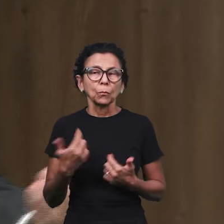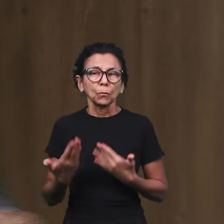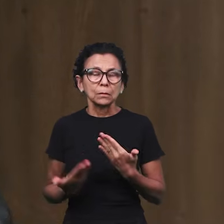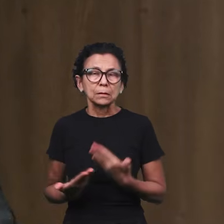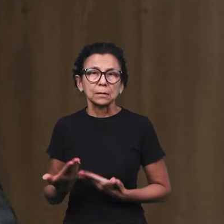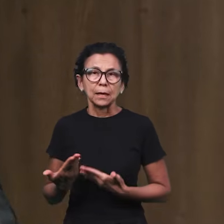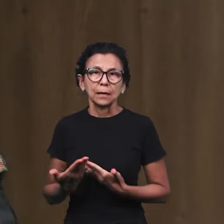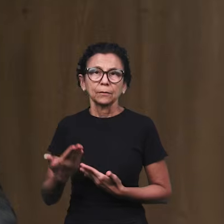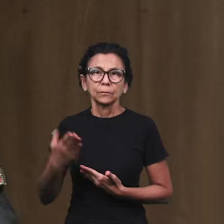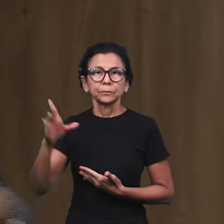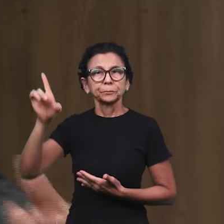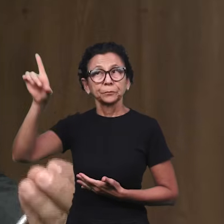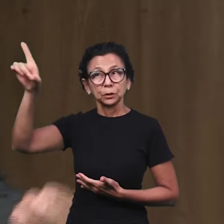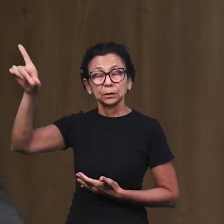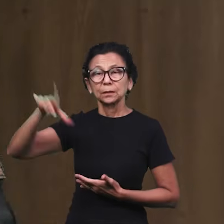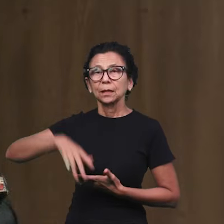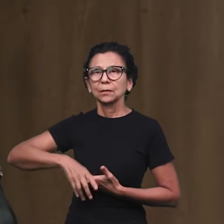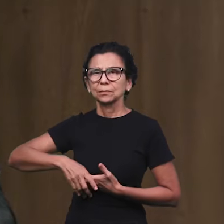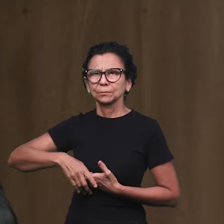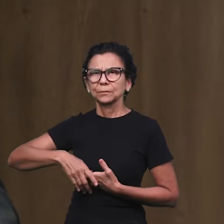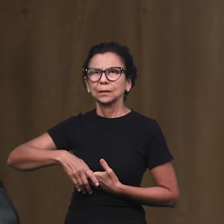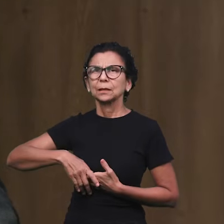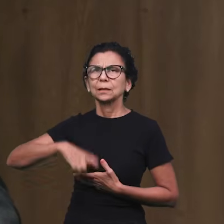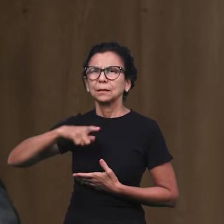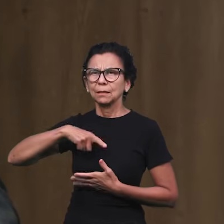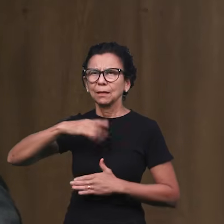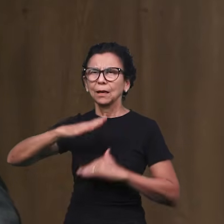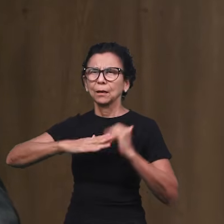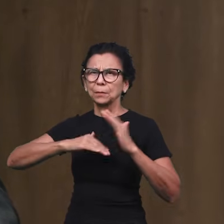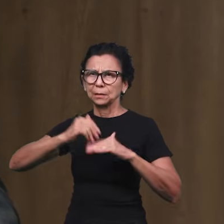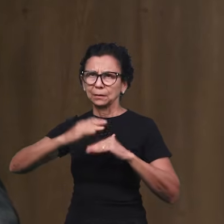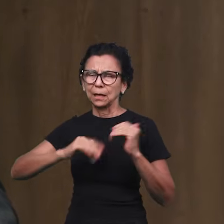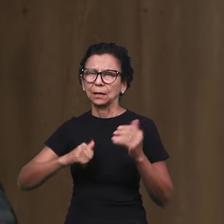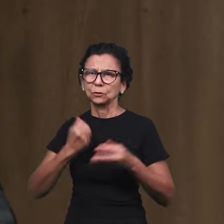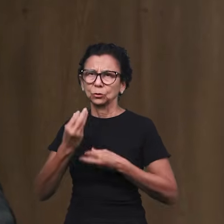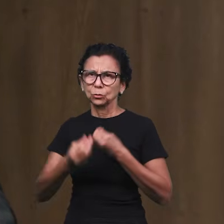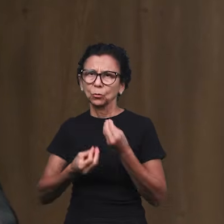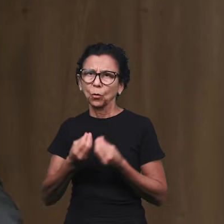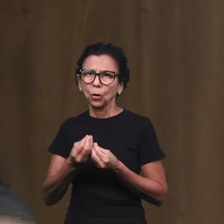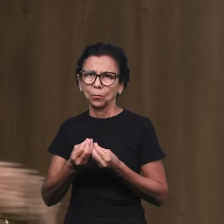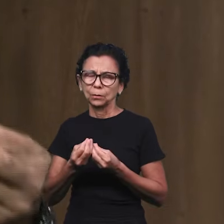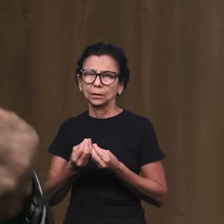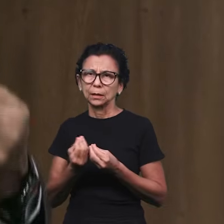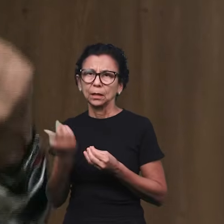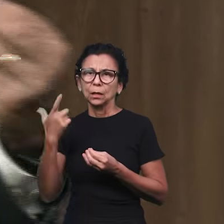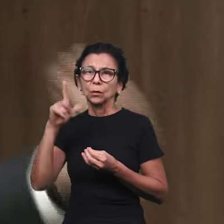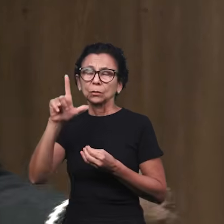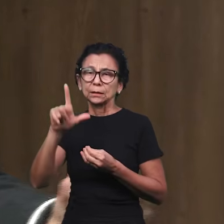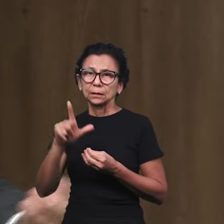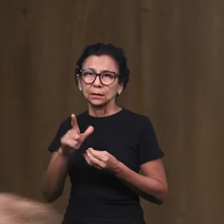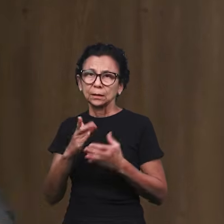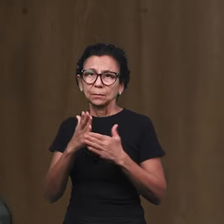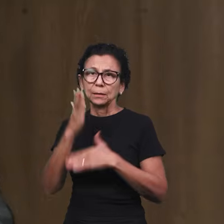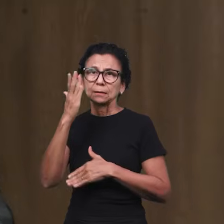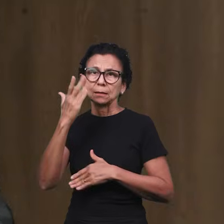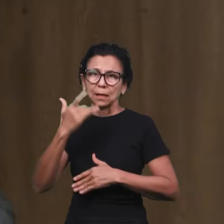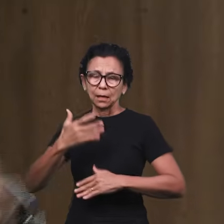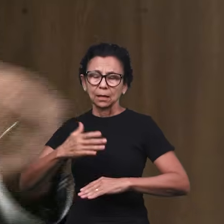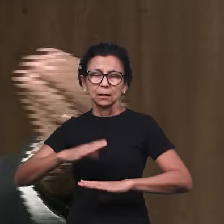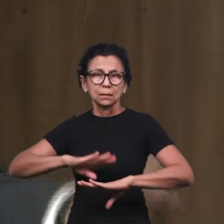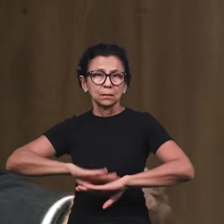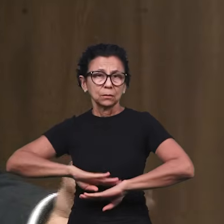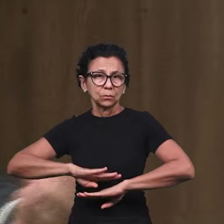de Deus, ele sabe lidar muito bem com essa situação, não é? De estudar,